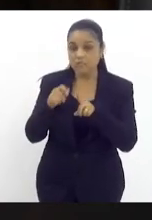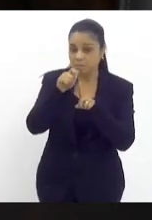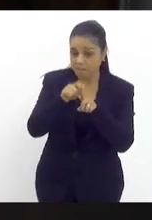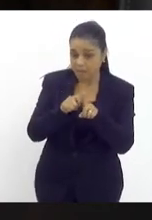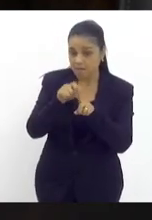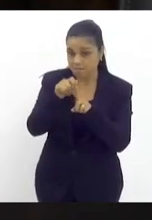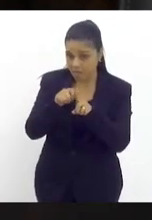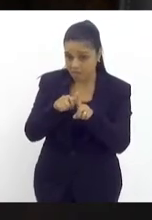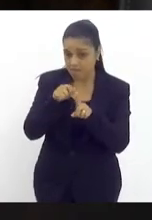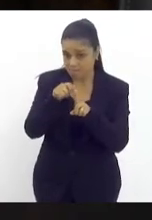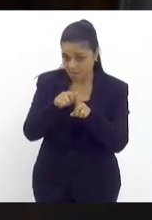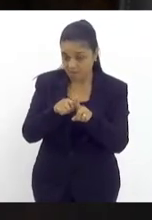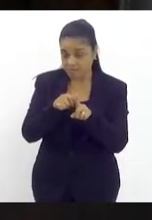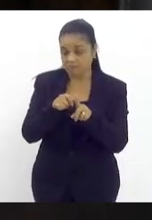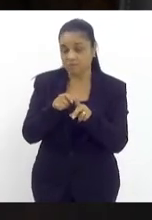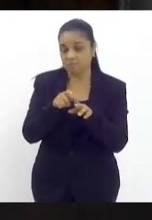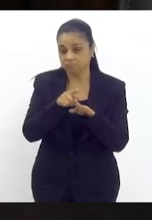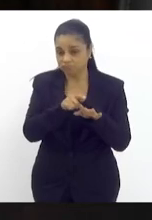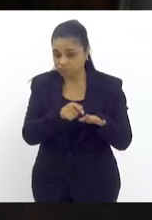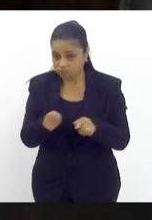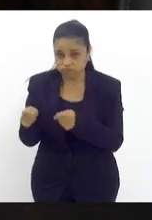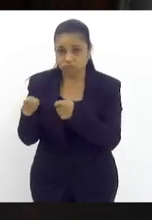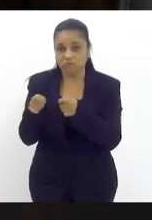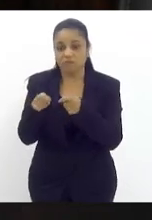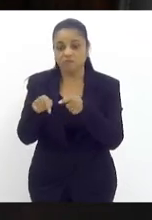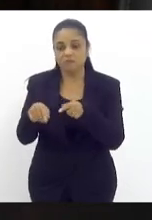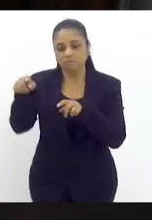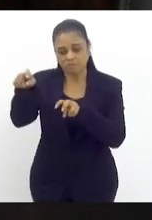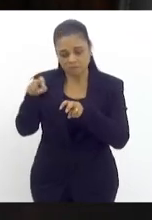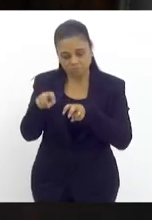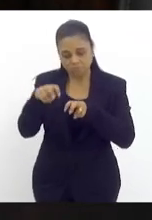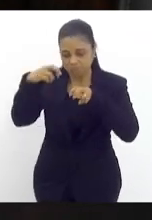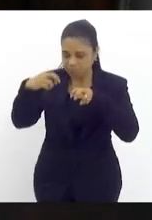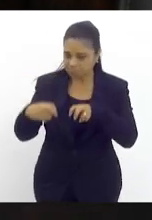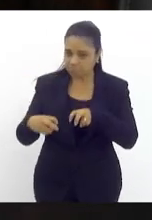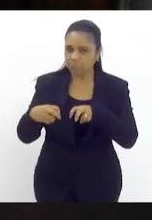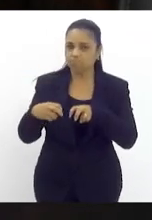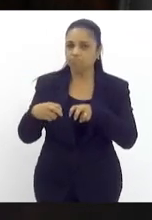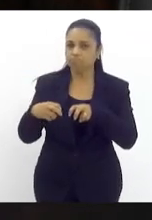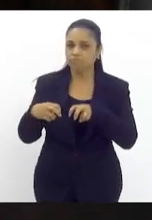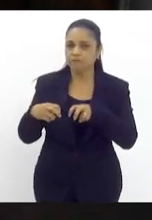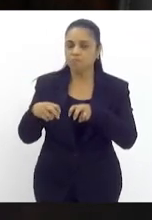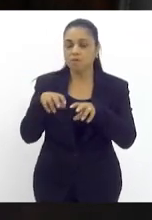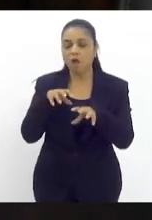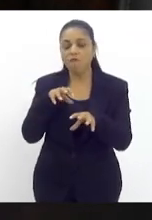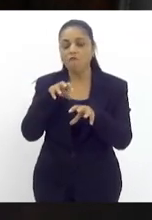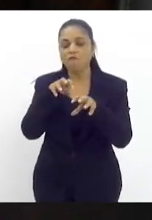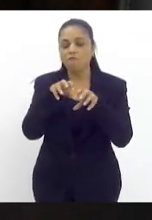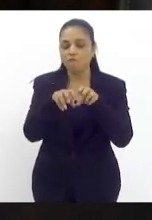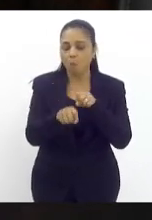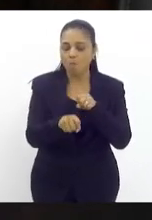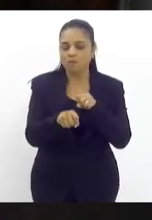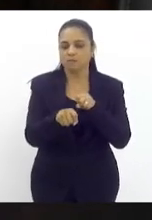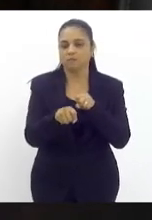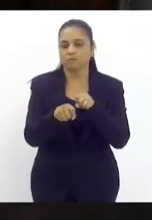na escola, né, você vai vir aqui e eu vou te oferecer uma formação de excelência,